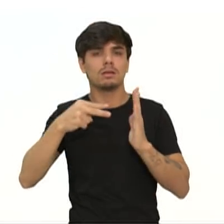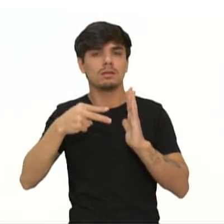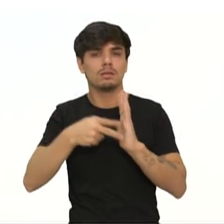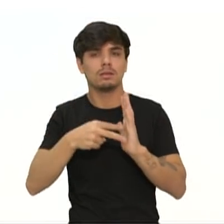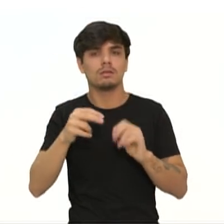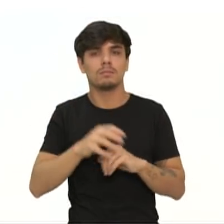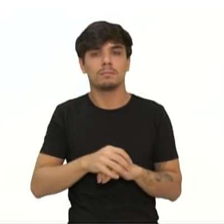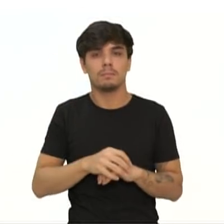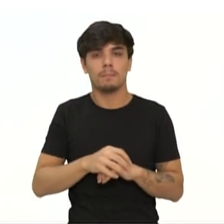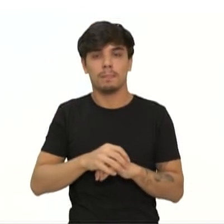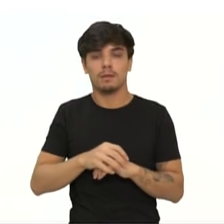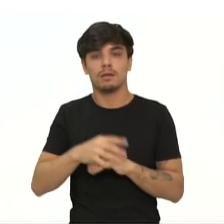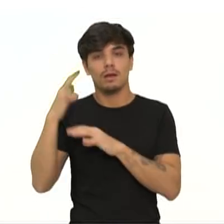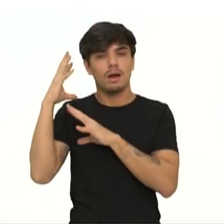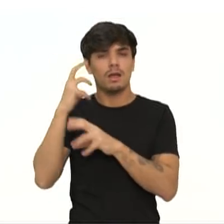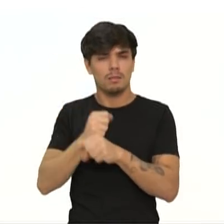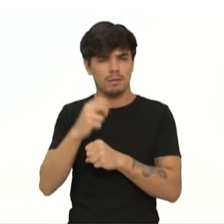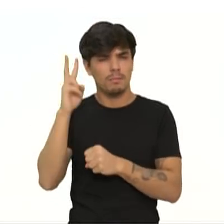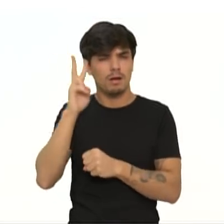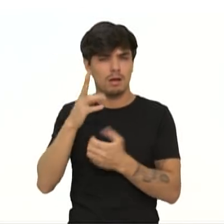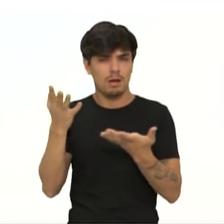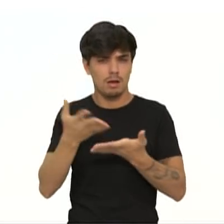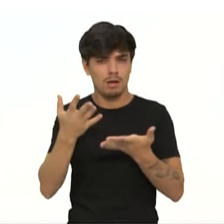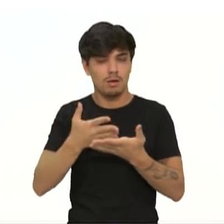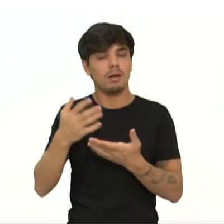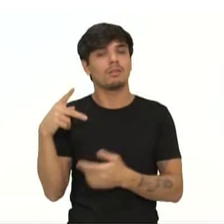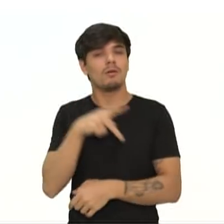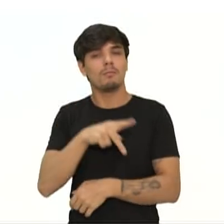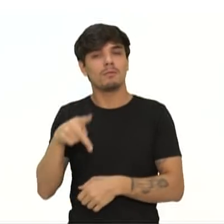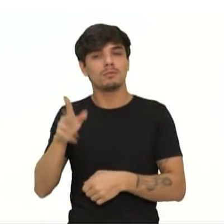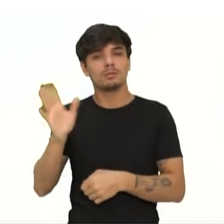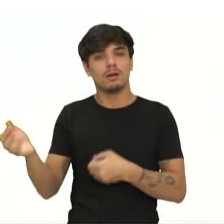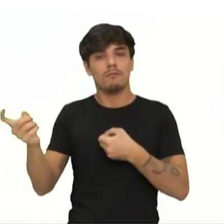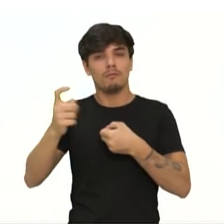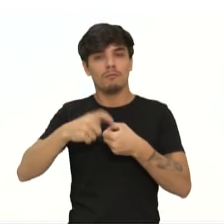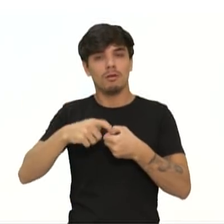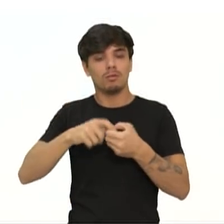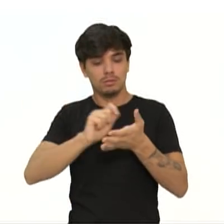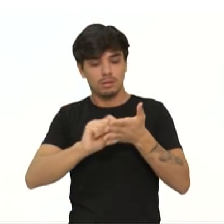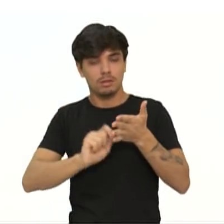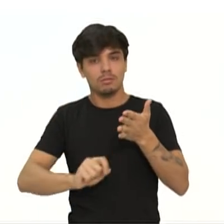galerinha? Acabamos de relembrar. Então, a professora já volta e corrige para vocês.